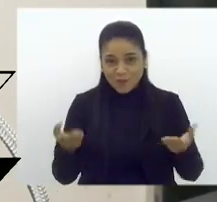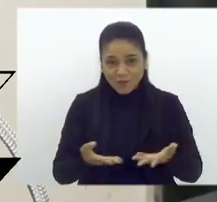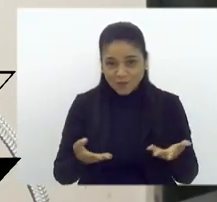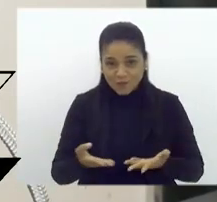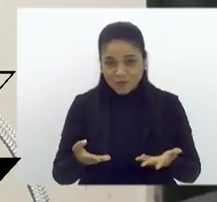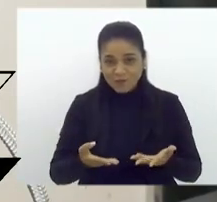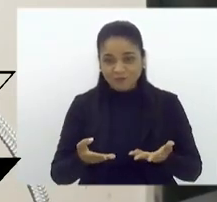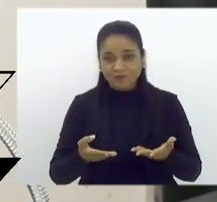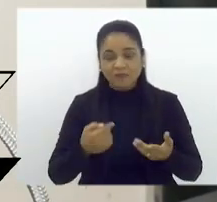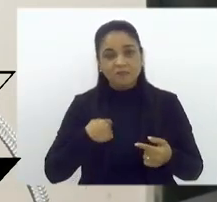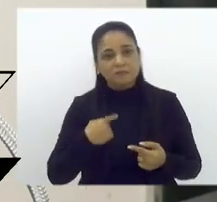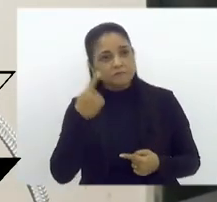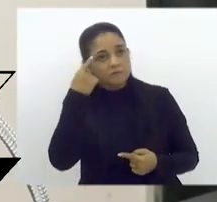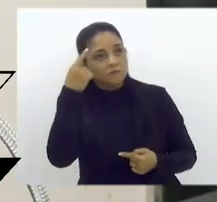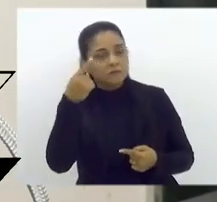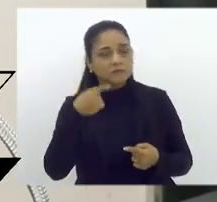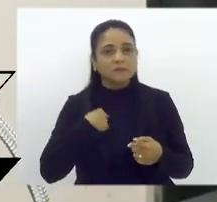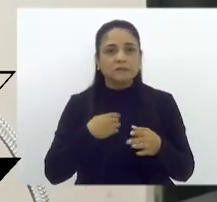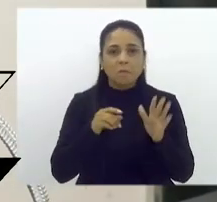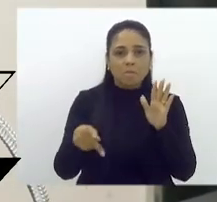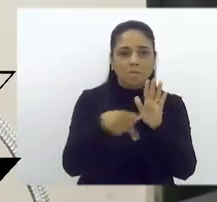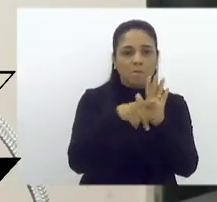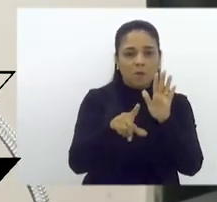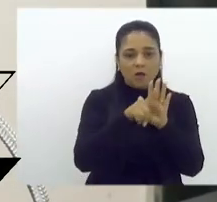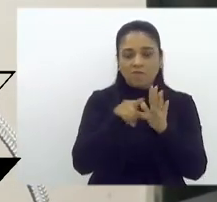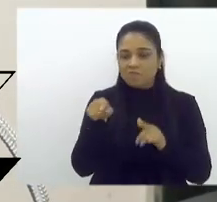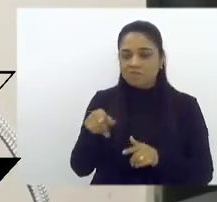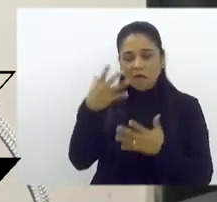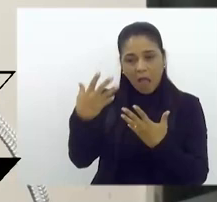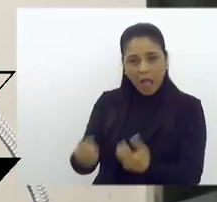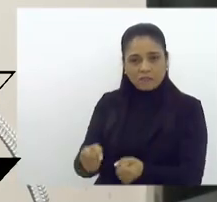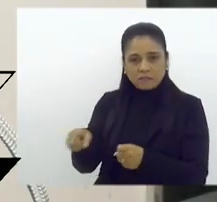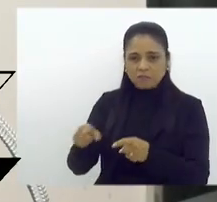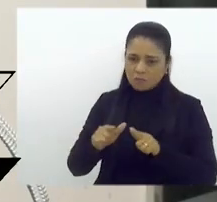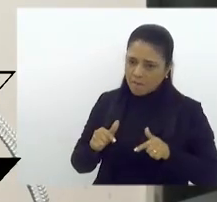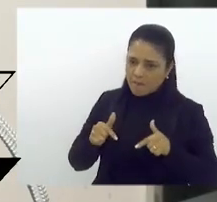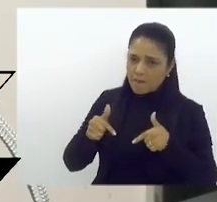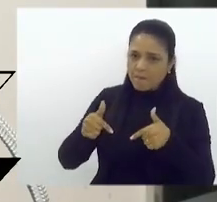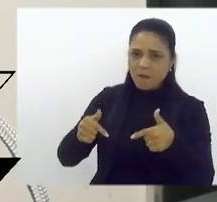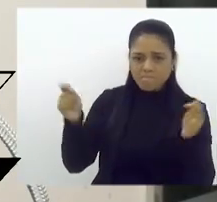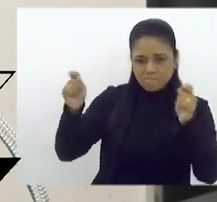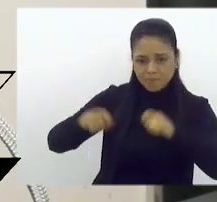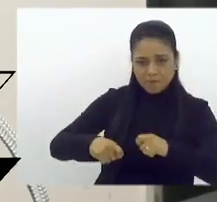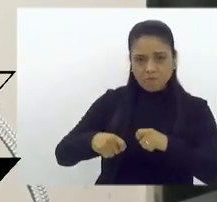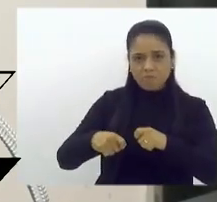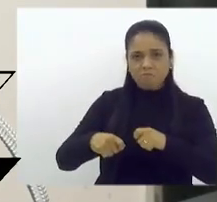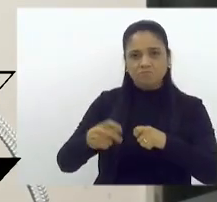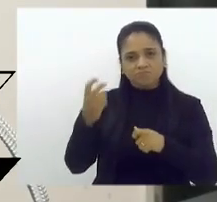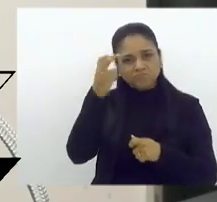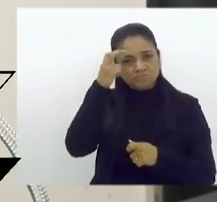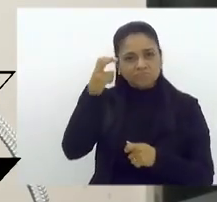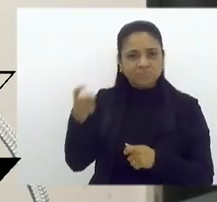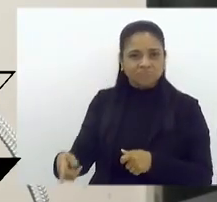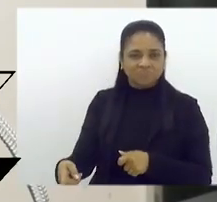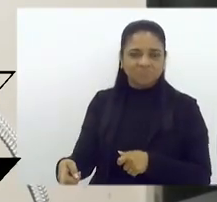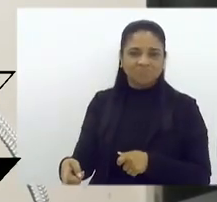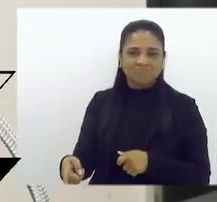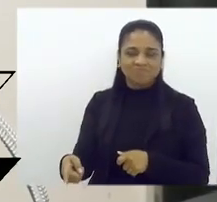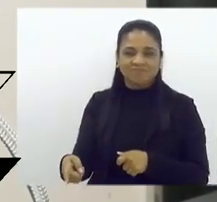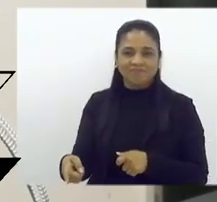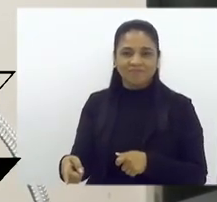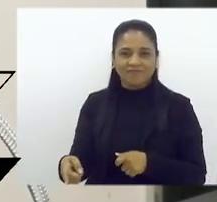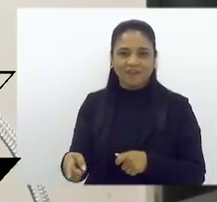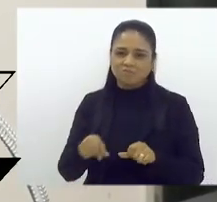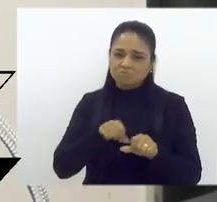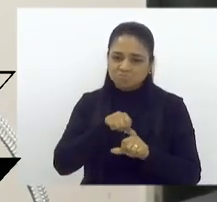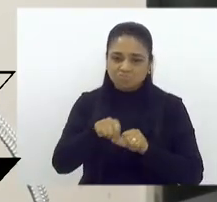ali entabulamos a ideia do projeto e Vossa Excelência imediatamente com competência apresenta um projeto que foi pouquíssimo